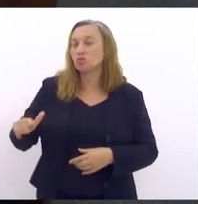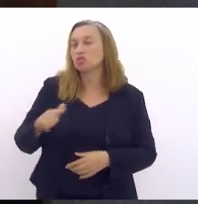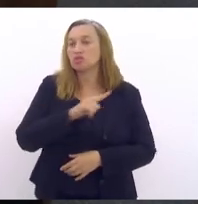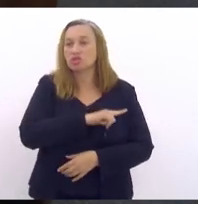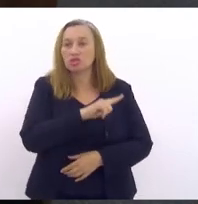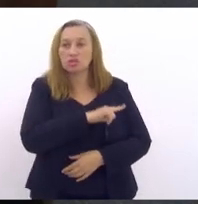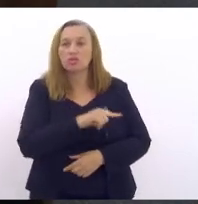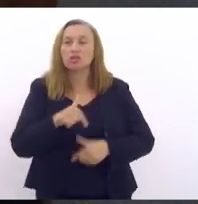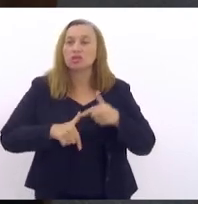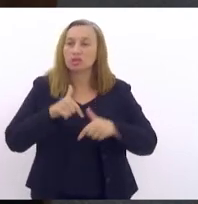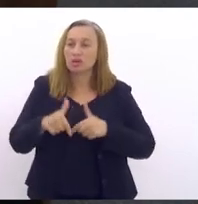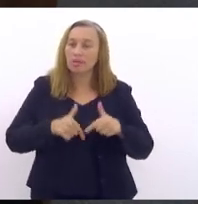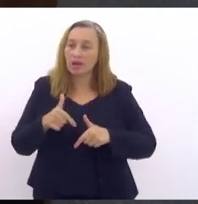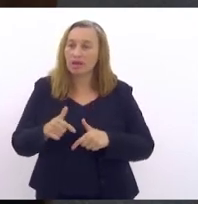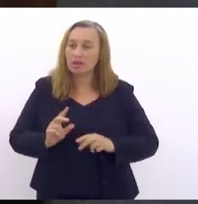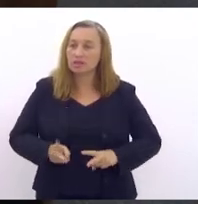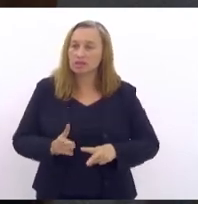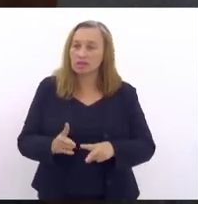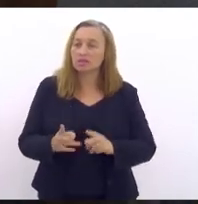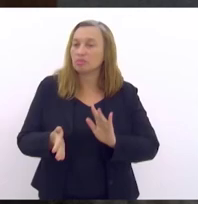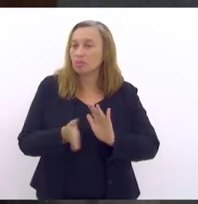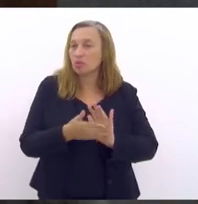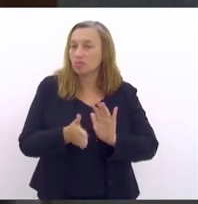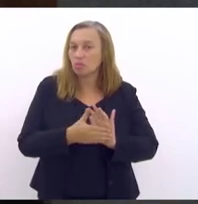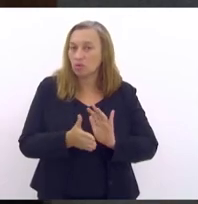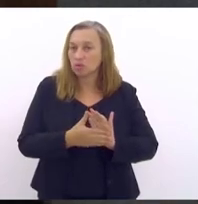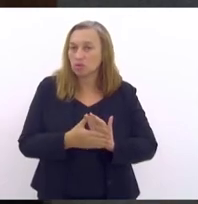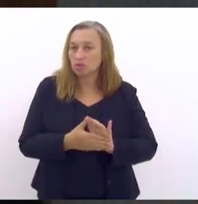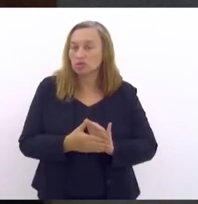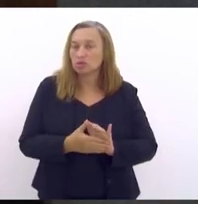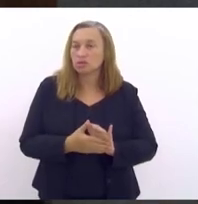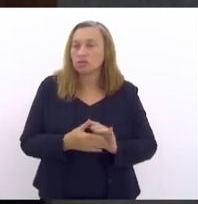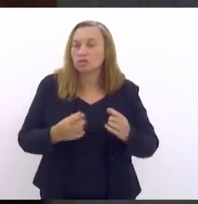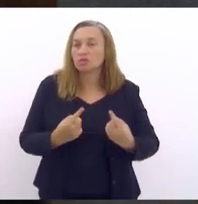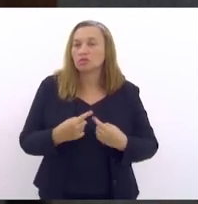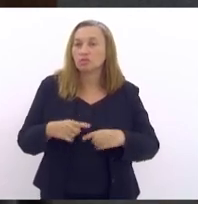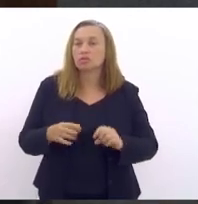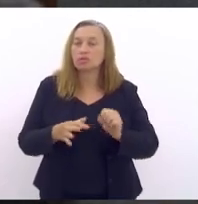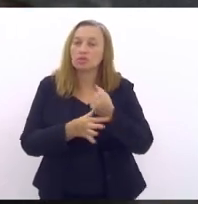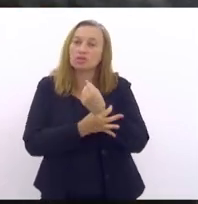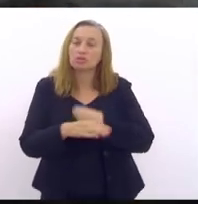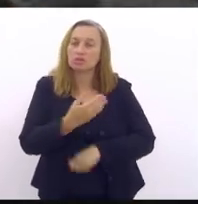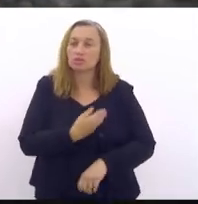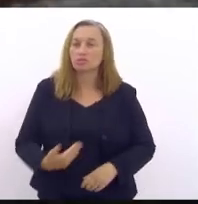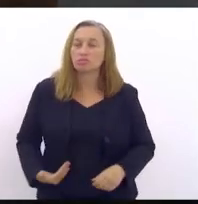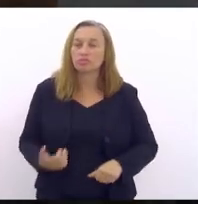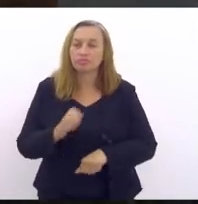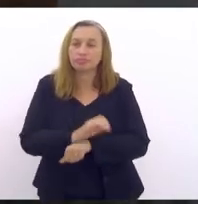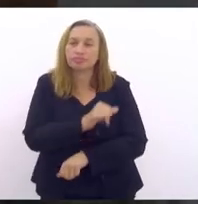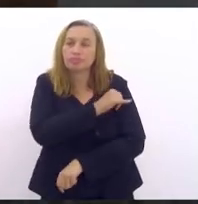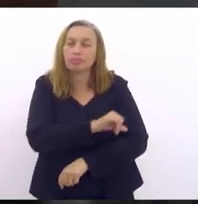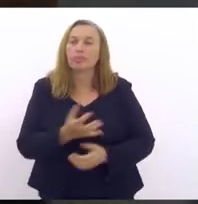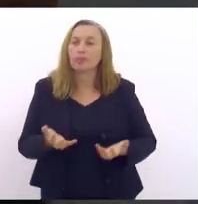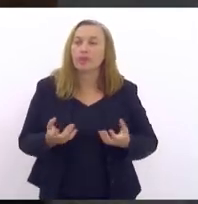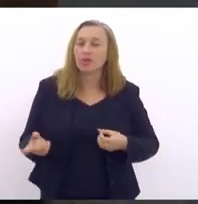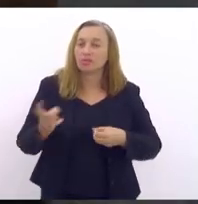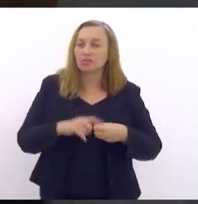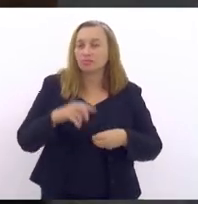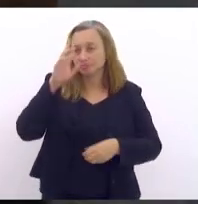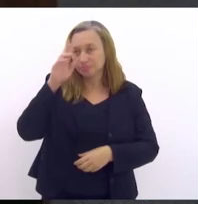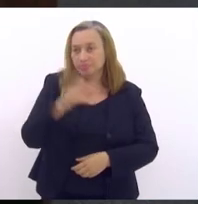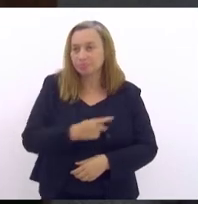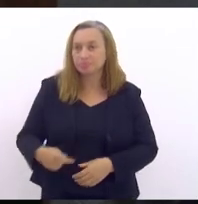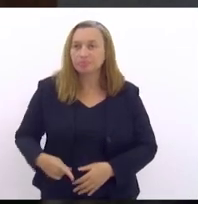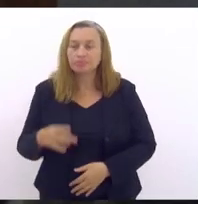gestões, trabalha ativamente para propor questões para o enfrentamento da segurança pública no Estado. Eu quero retomar aqui, presidente,